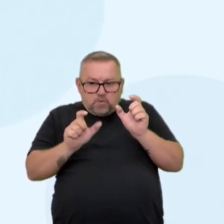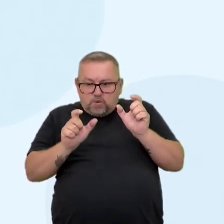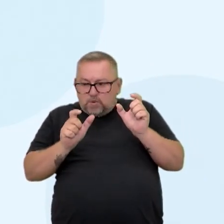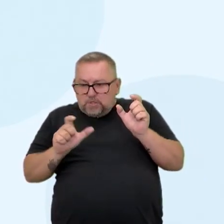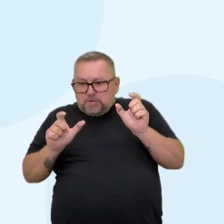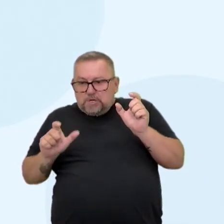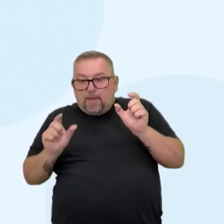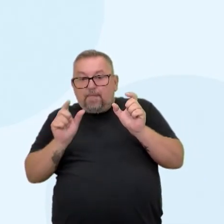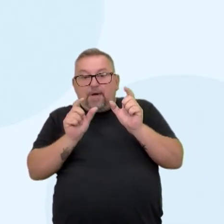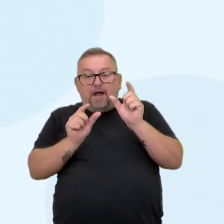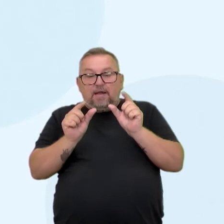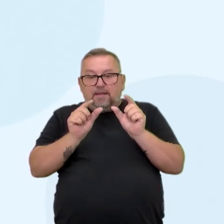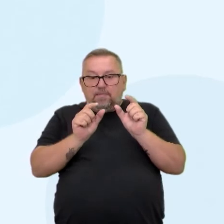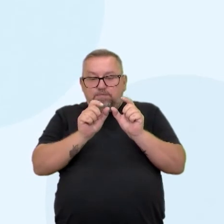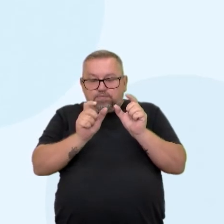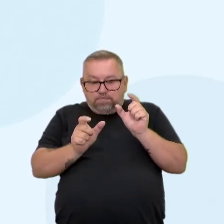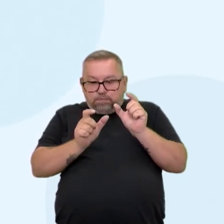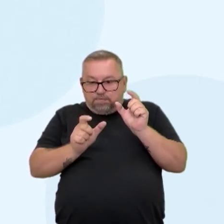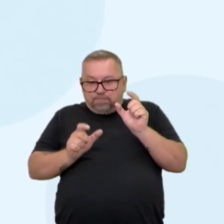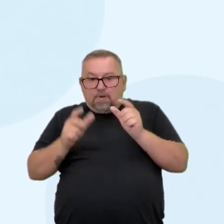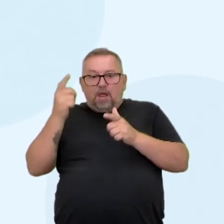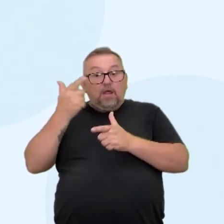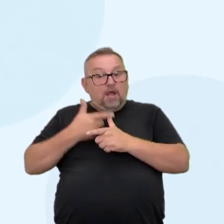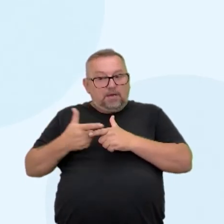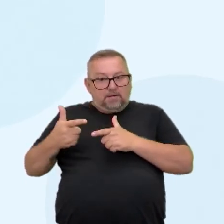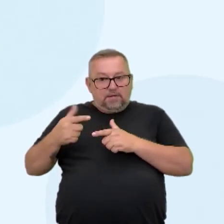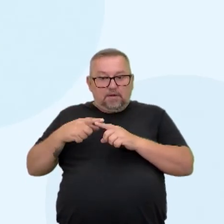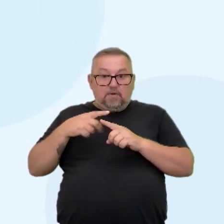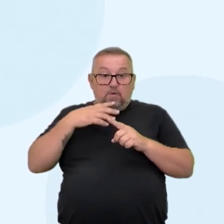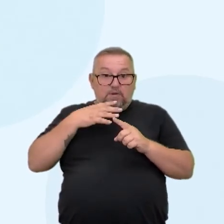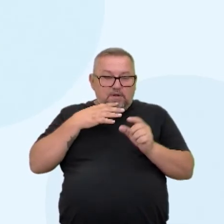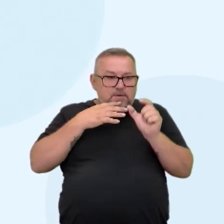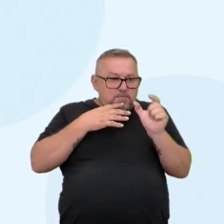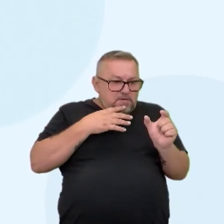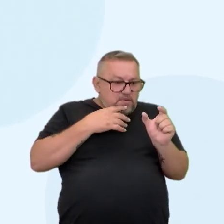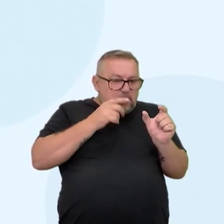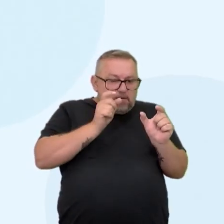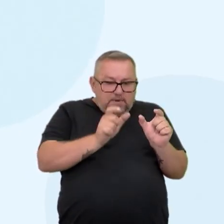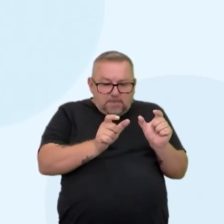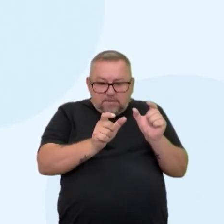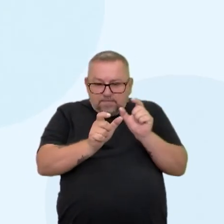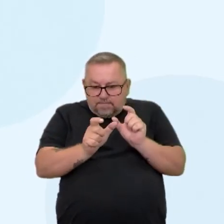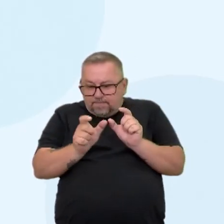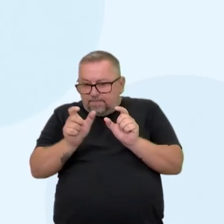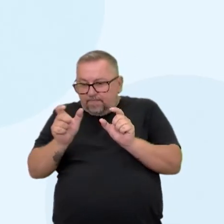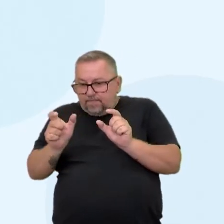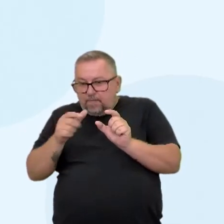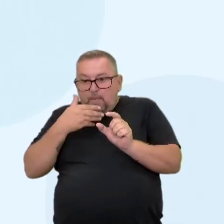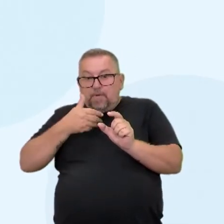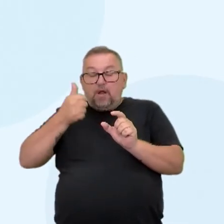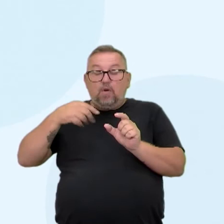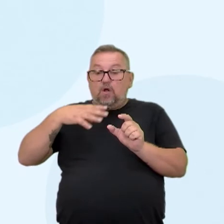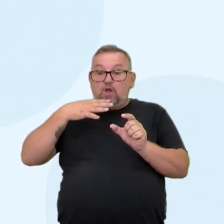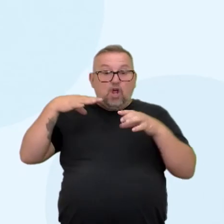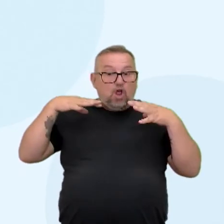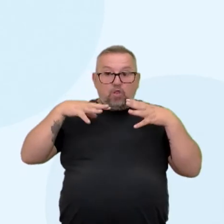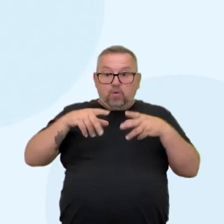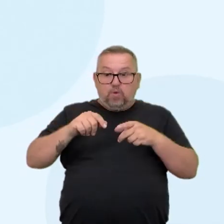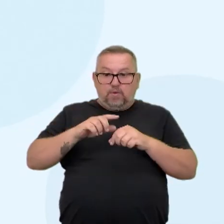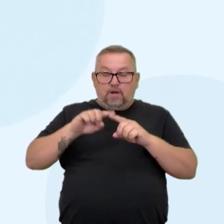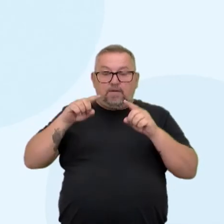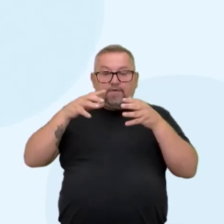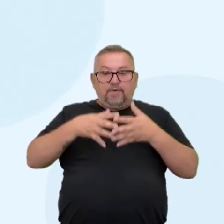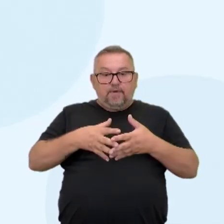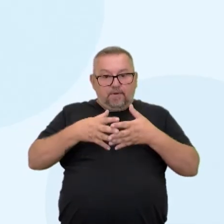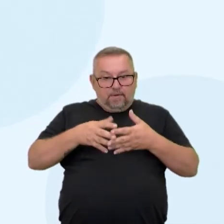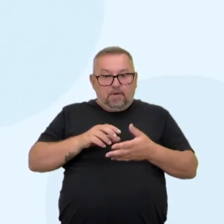possível de partes porque é mais fácil conhecer partezinha por partezinha do que já ir logo por todo e correr o risco de se